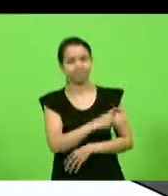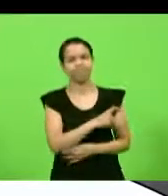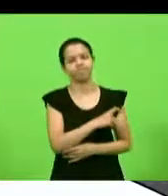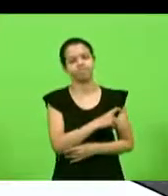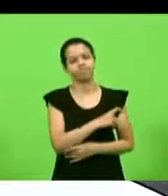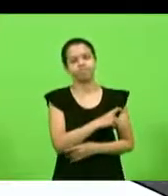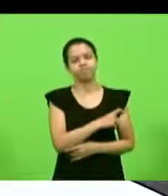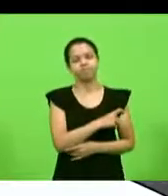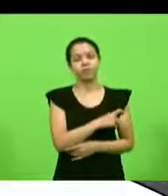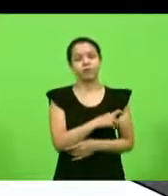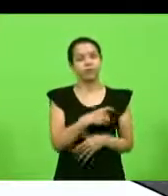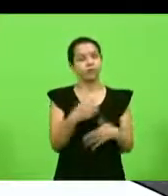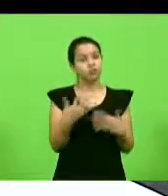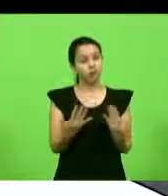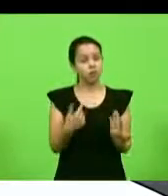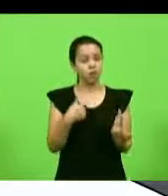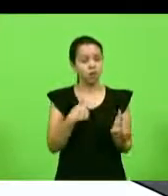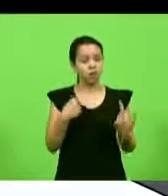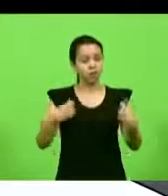Então, eu precisava